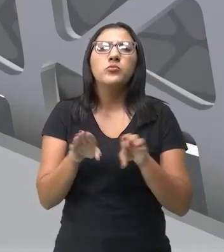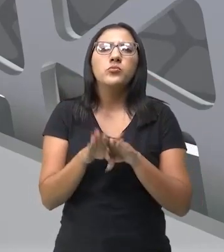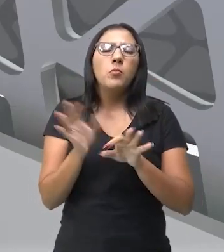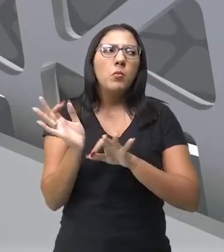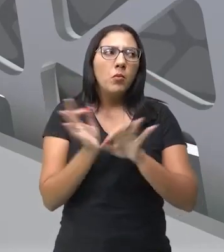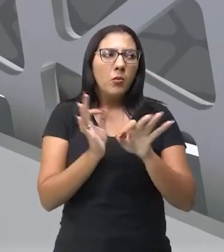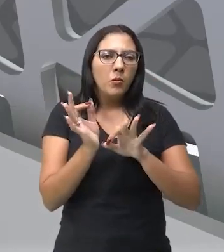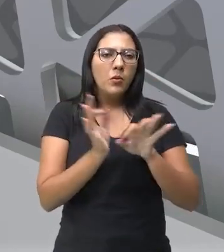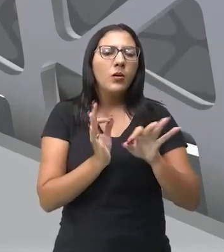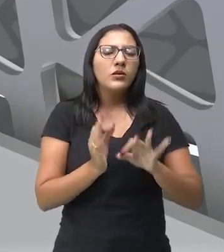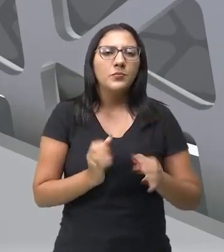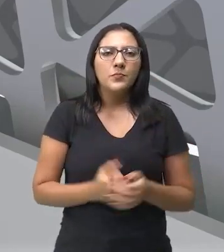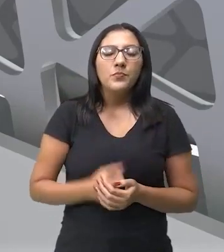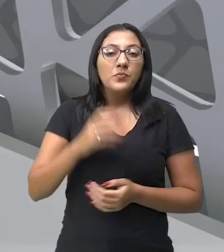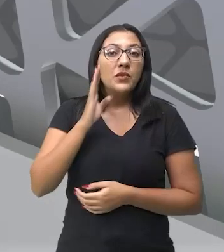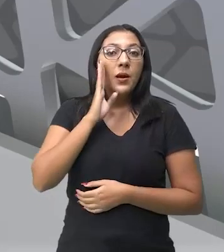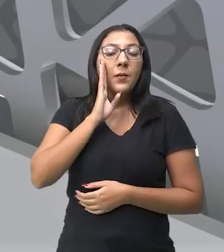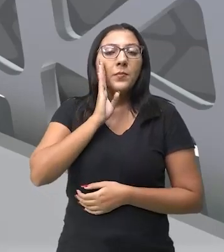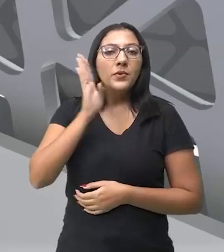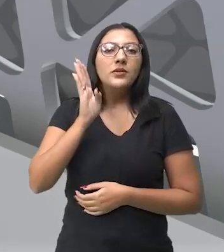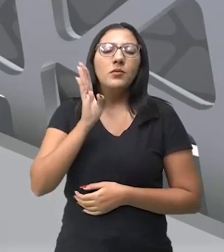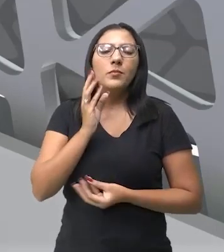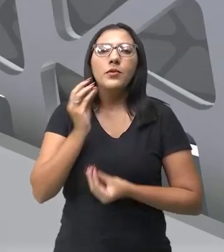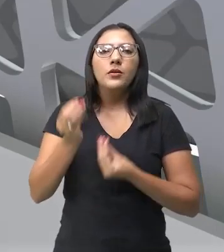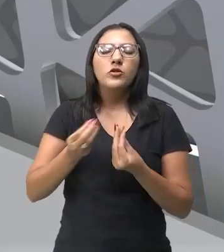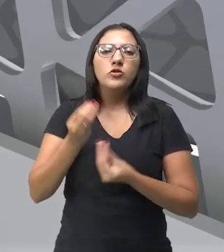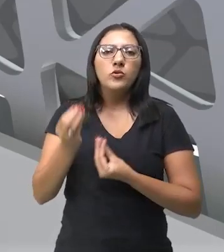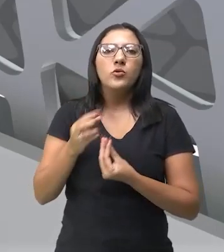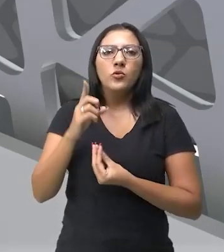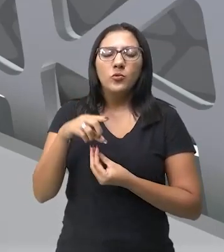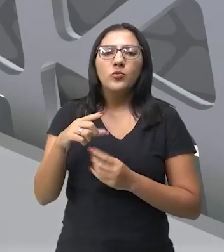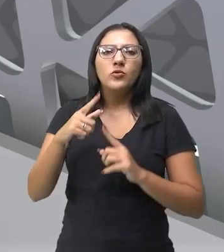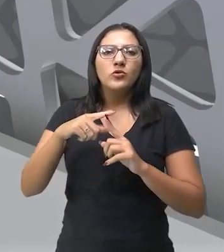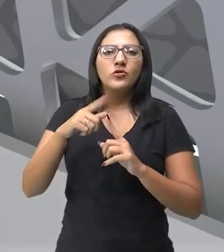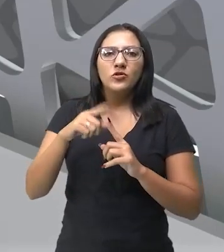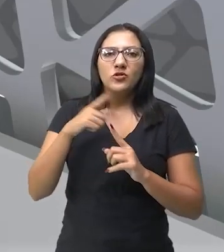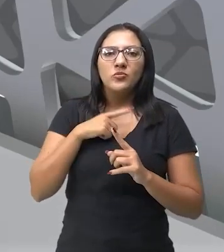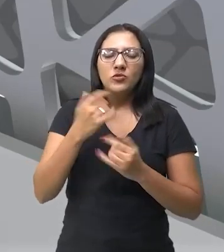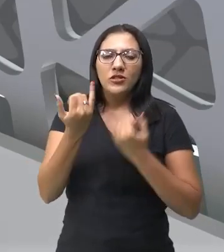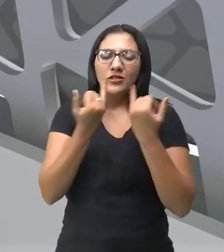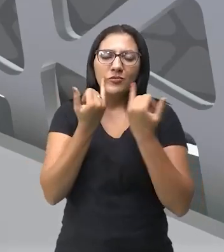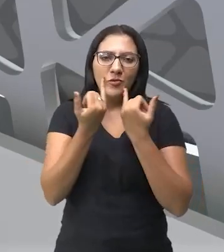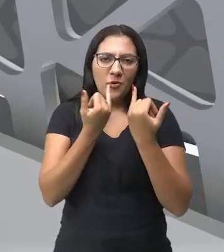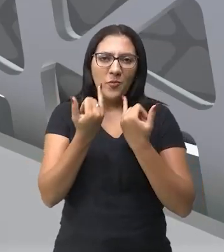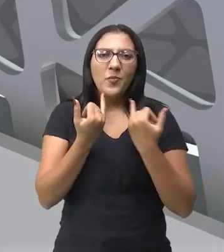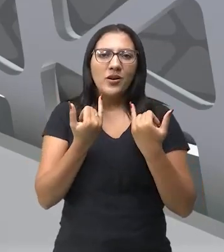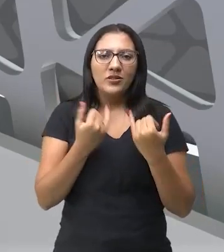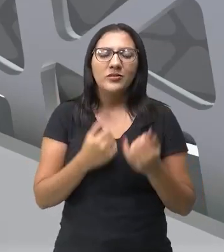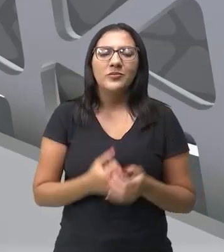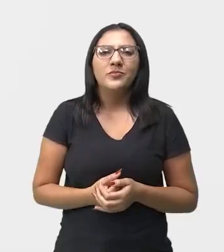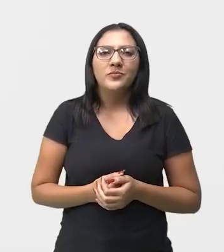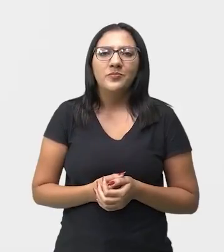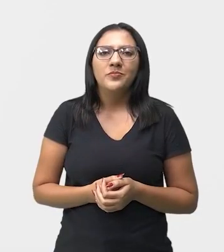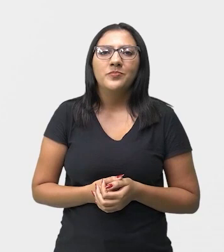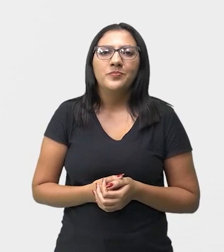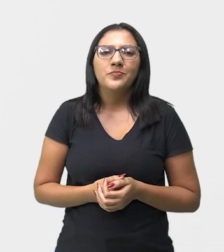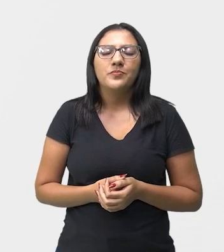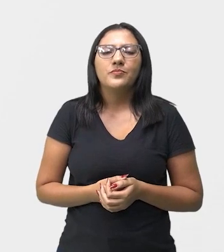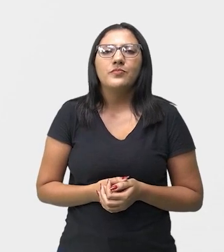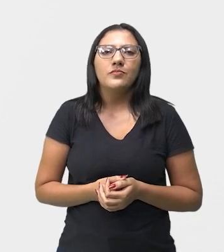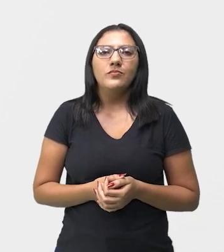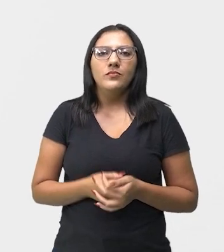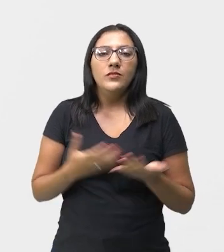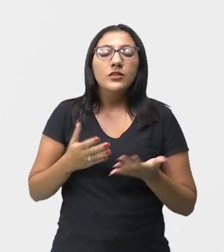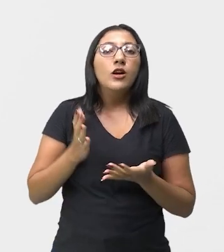texto. Então, já que sabemos que se trata de fato de um infográfico, vamos avançar. Olhem só, avançando na cartela, vamos